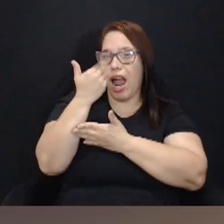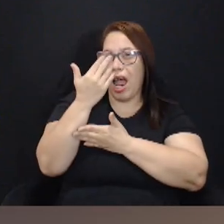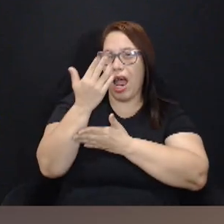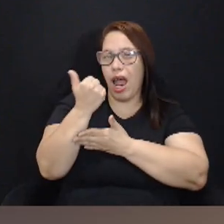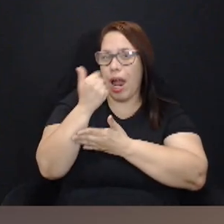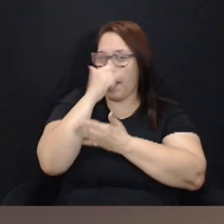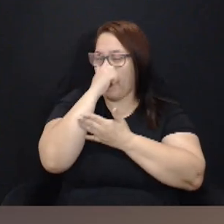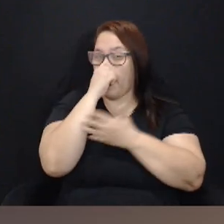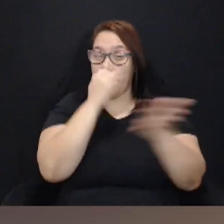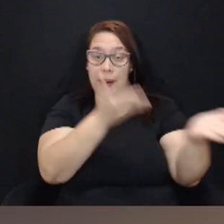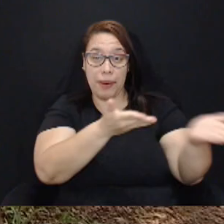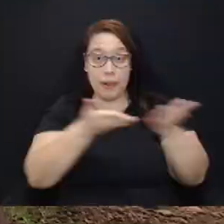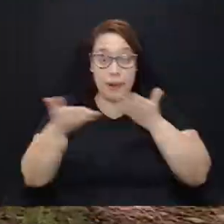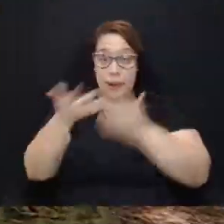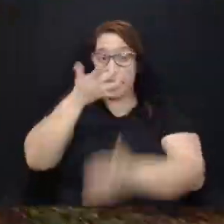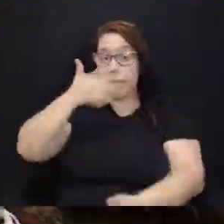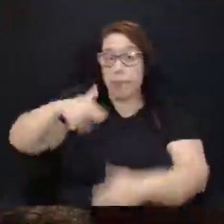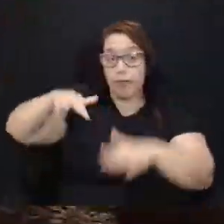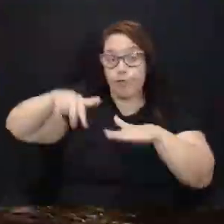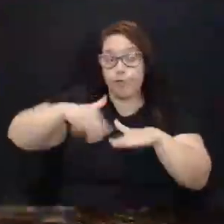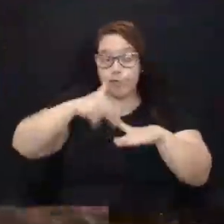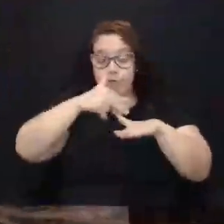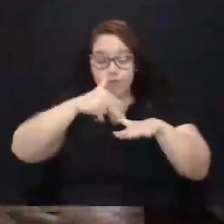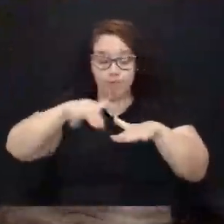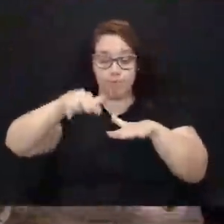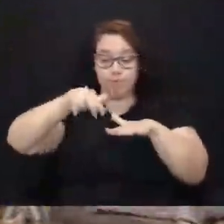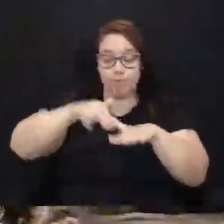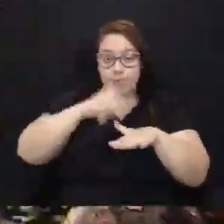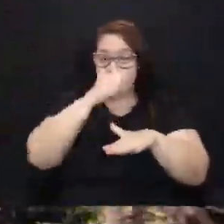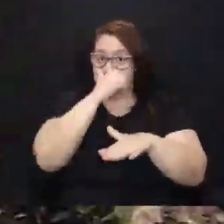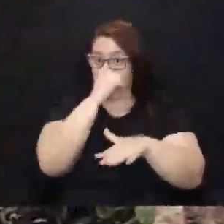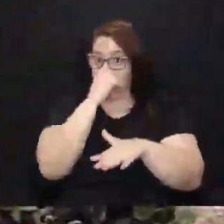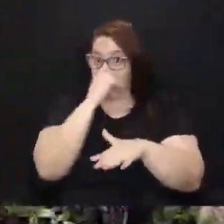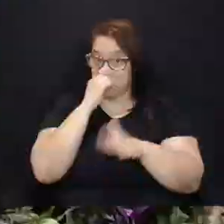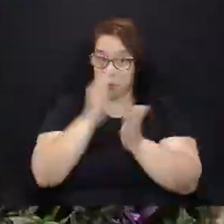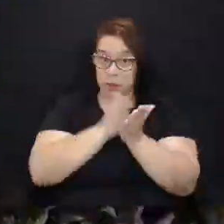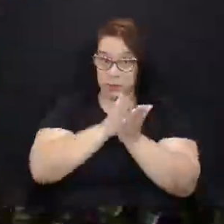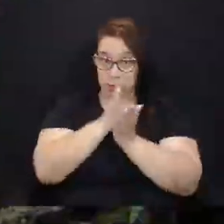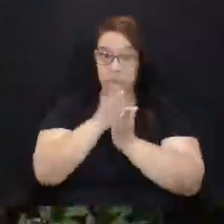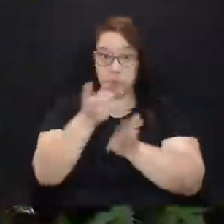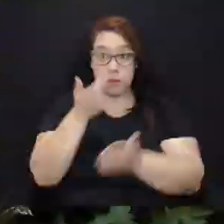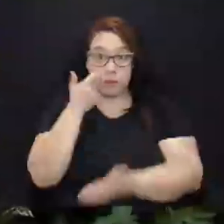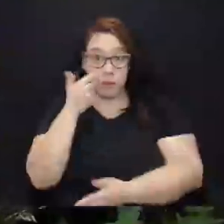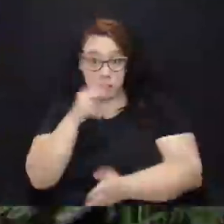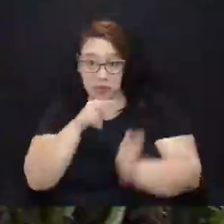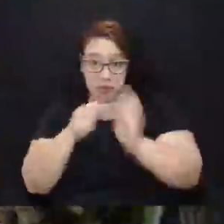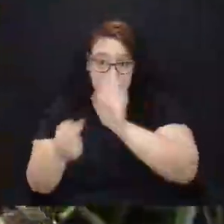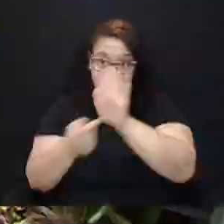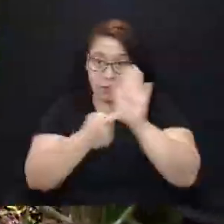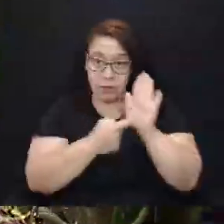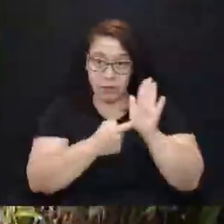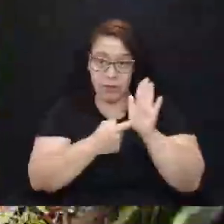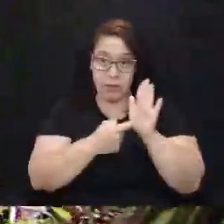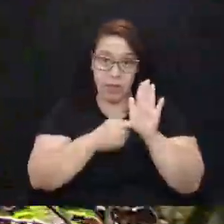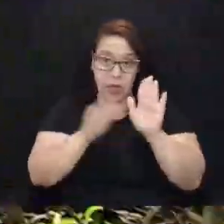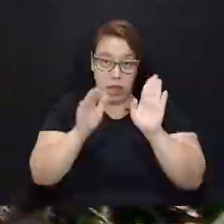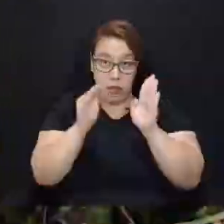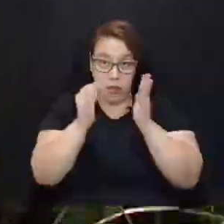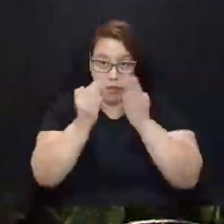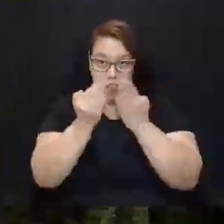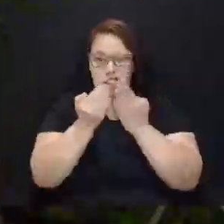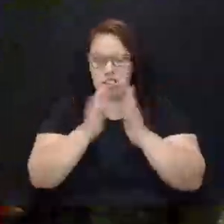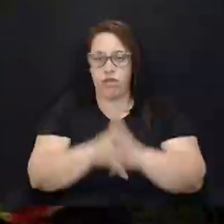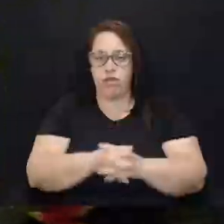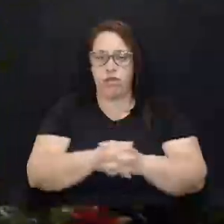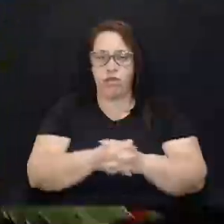crianças vêm no balanço. Tem um caminho ali, depois se vocês puderem mostrar, está meio fechado, porque tem um tempinho que eu